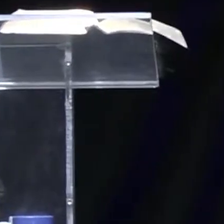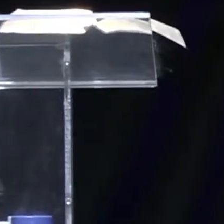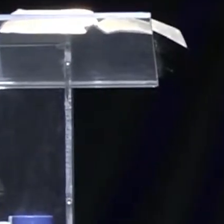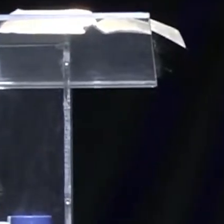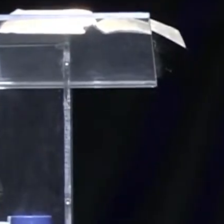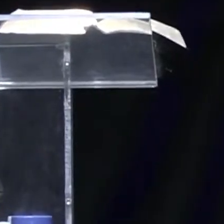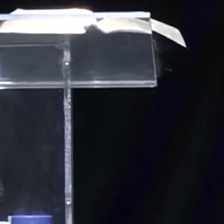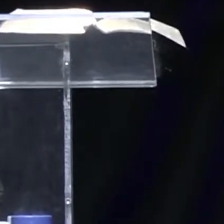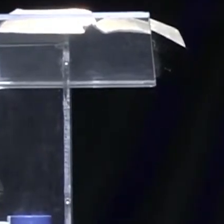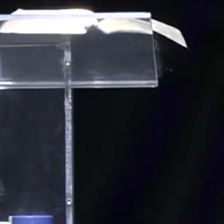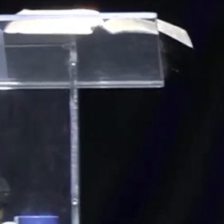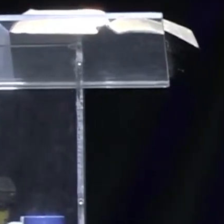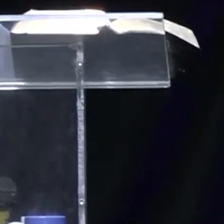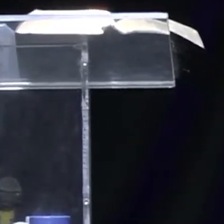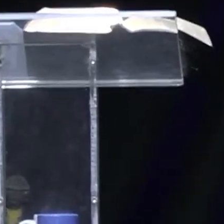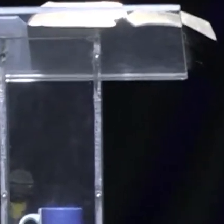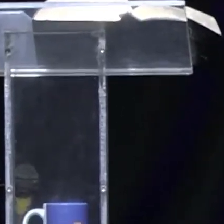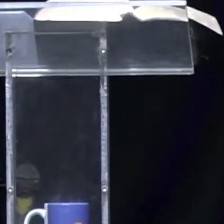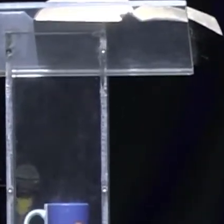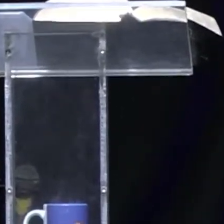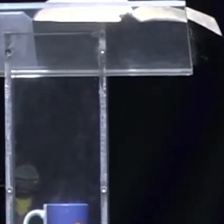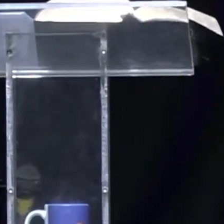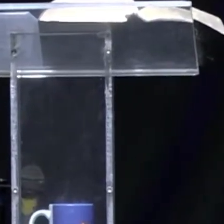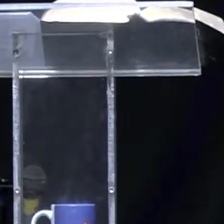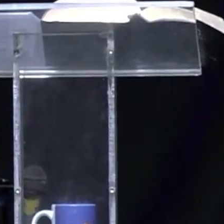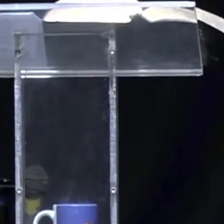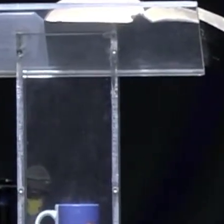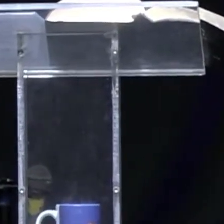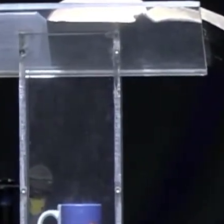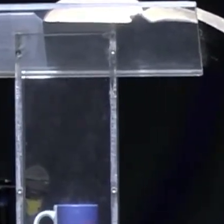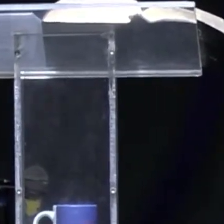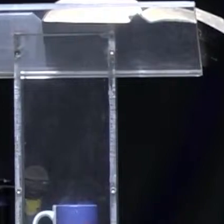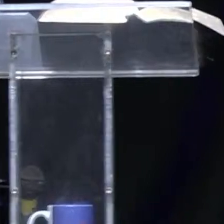traste. Lá vem, estava tão bom.